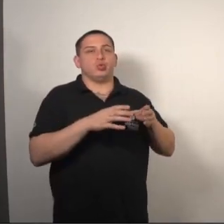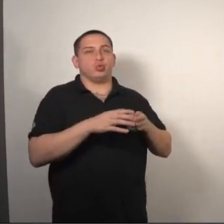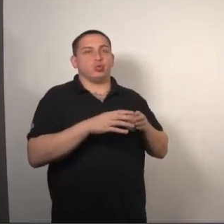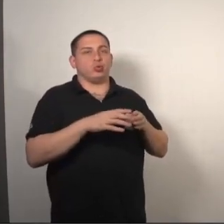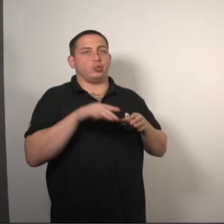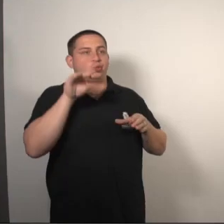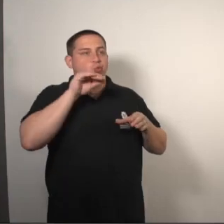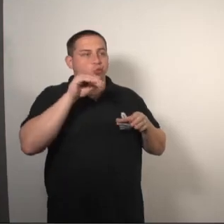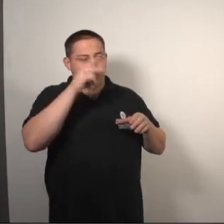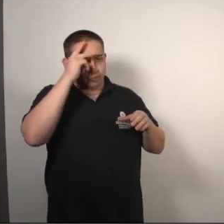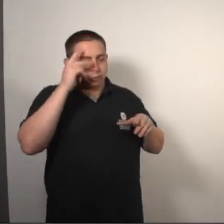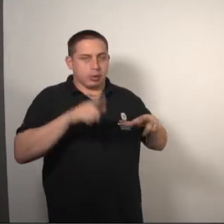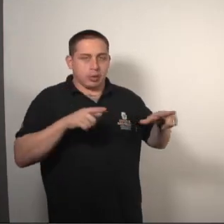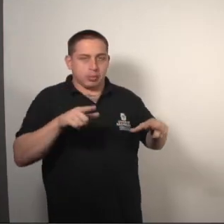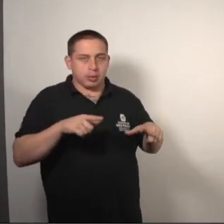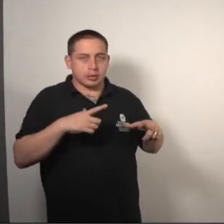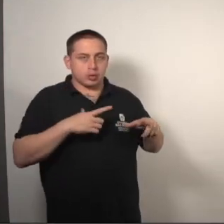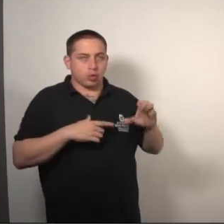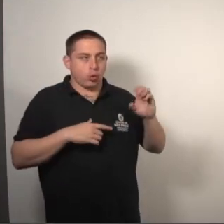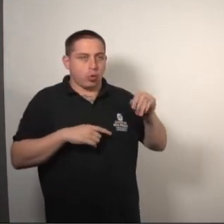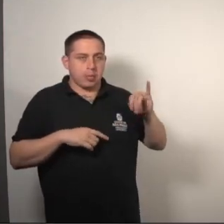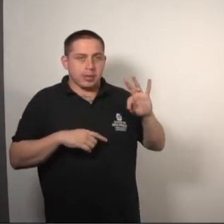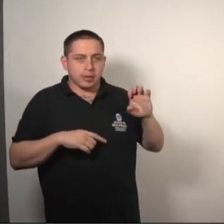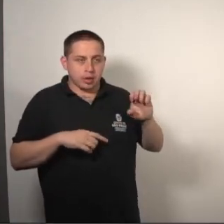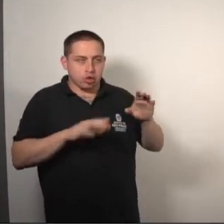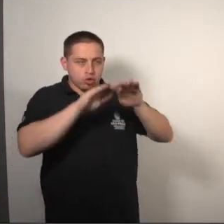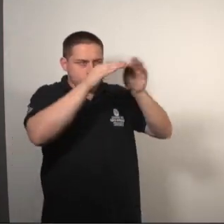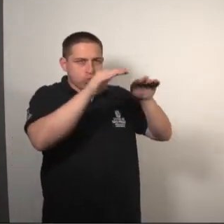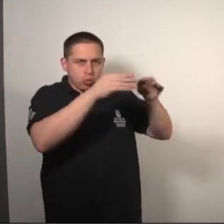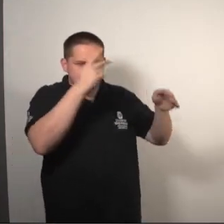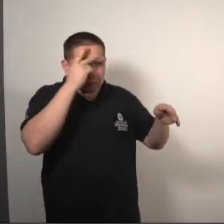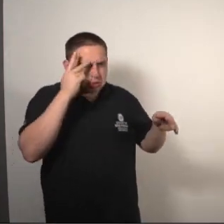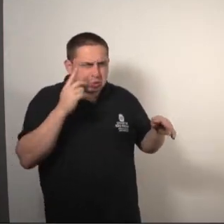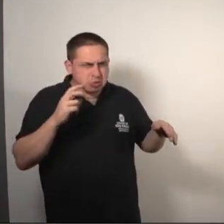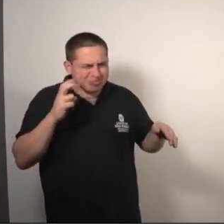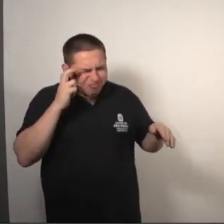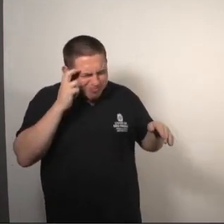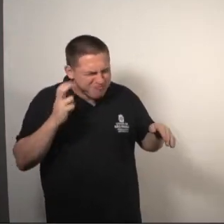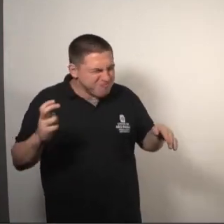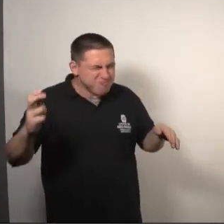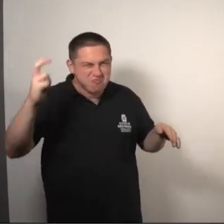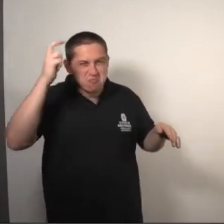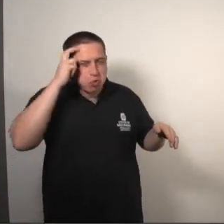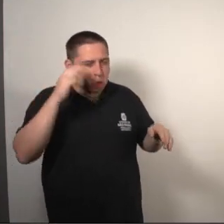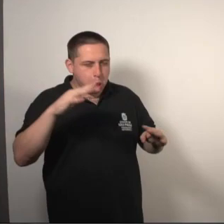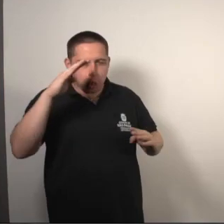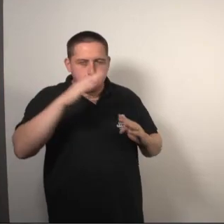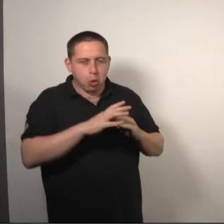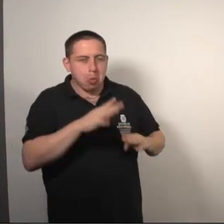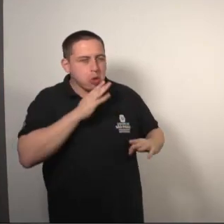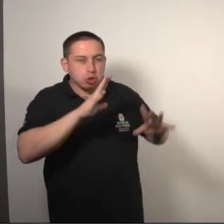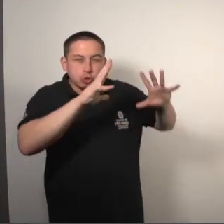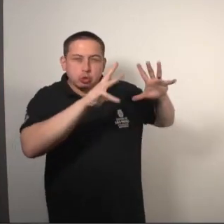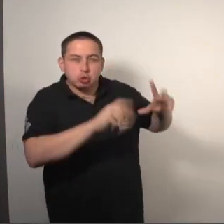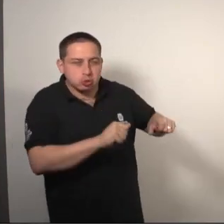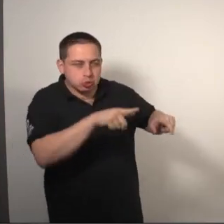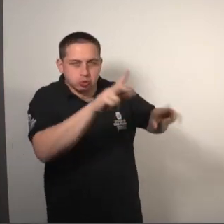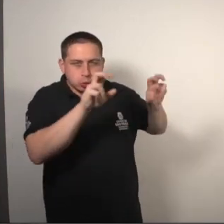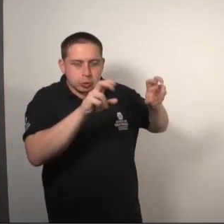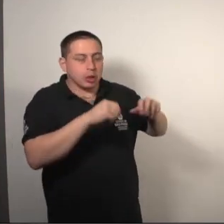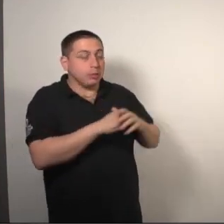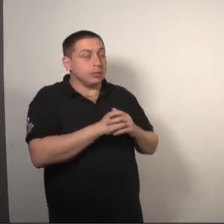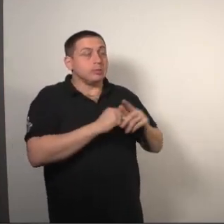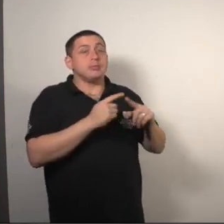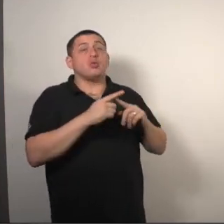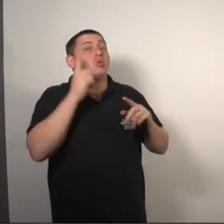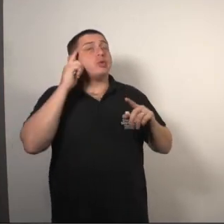trabalho com o Comitê Brasileiro de Túneis e pessoas que entendem muito desse assunto, e nós fizemos uma orientação